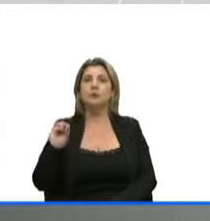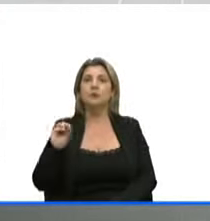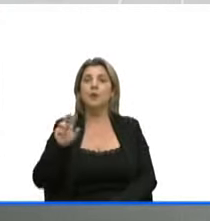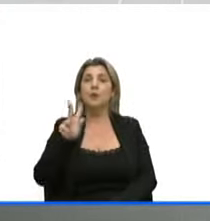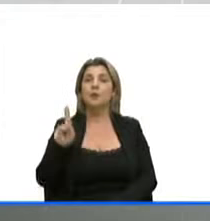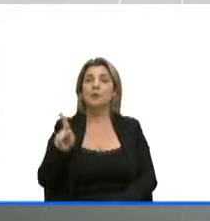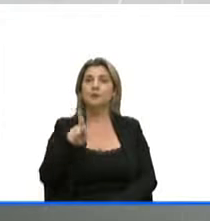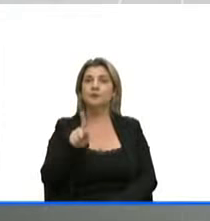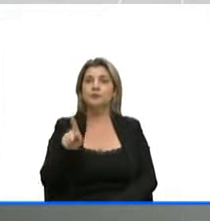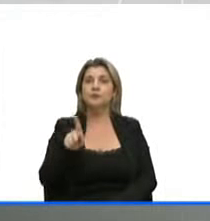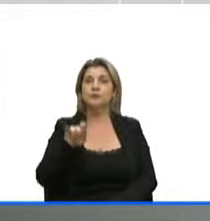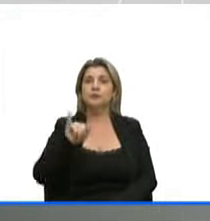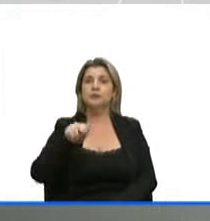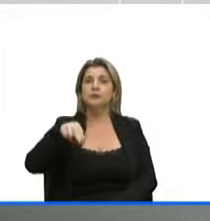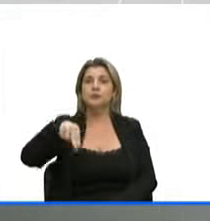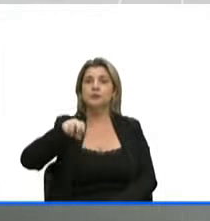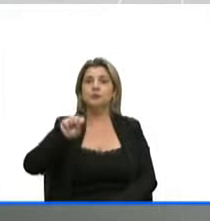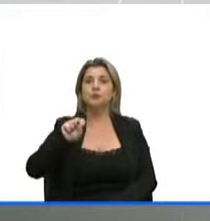Professor Issur?